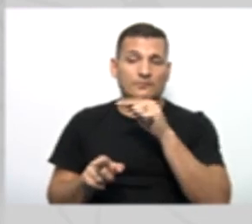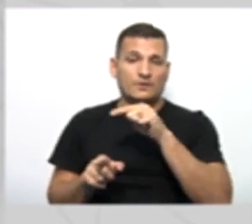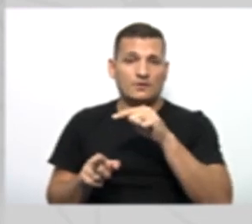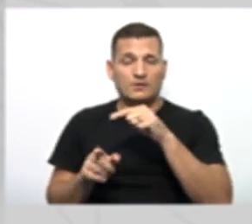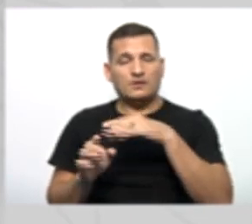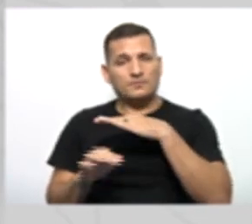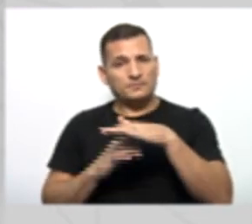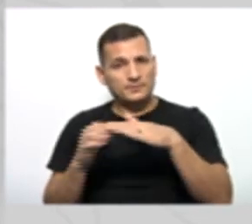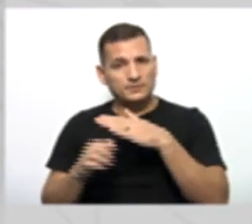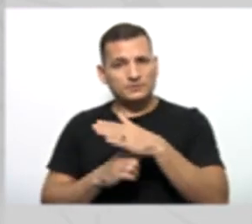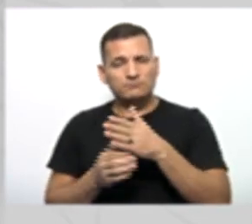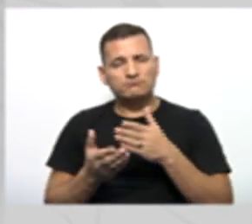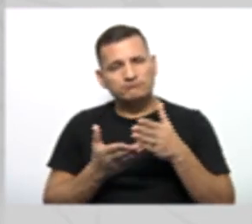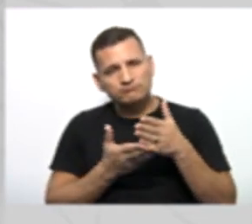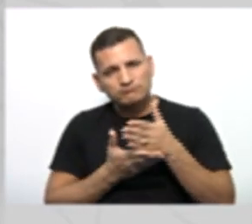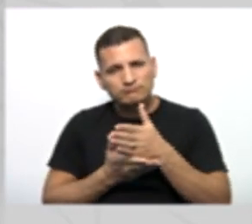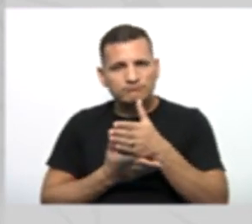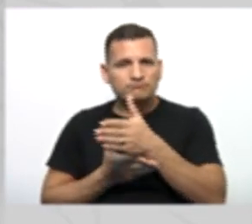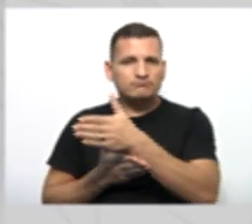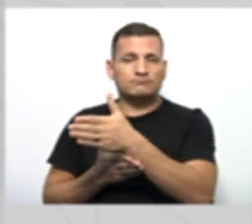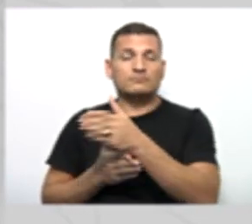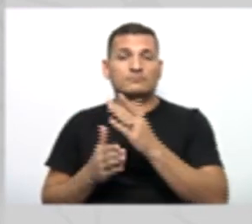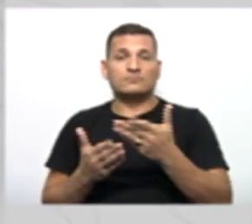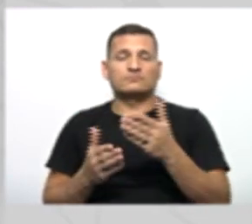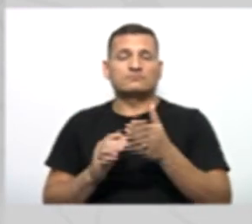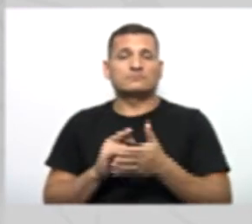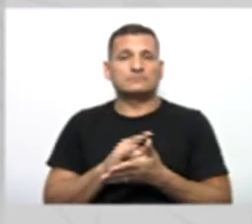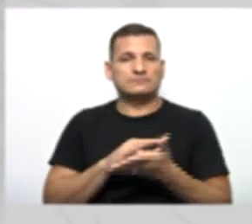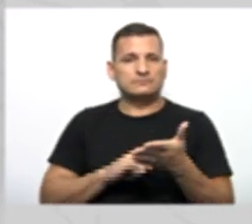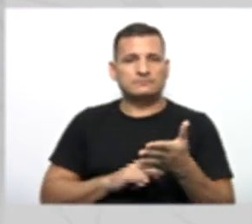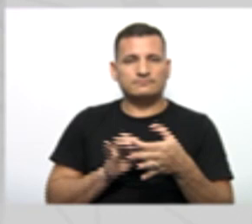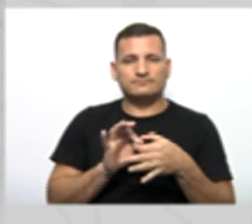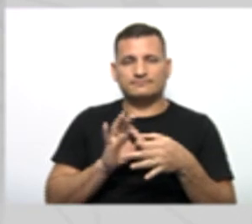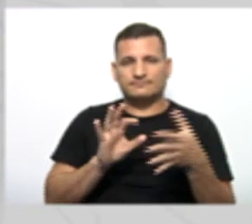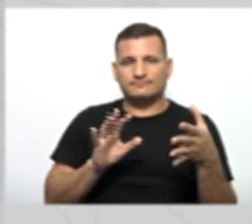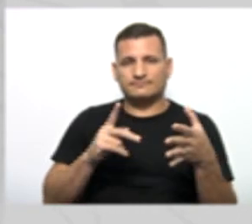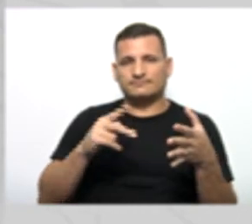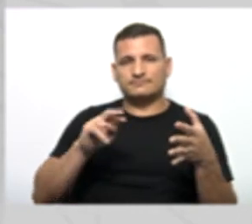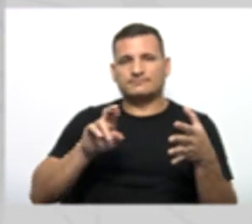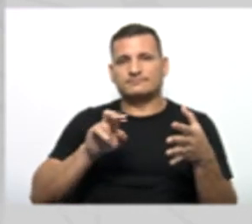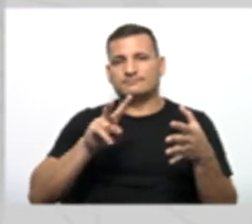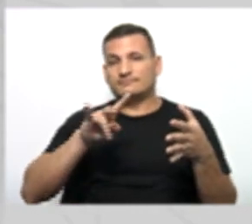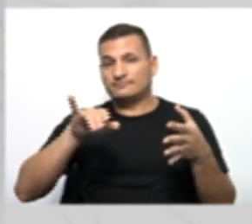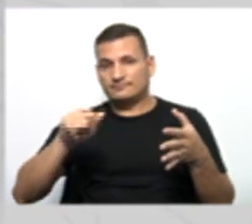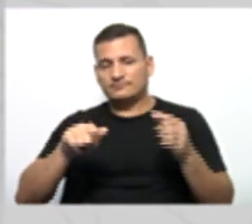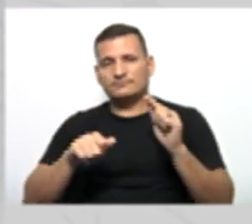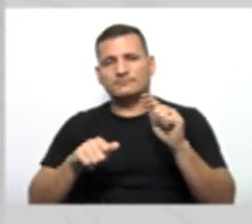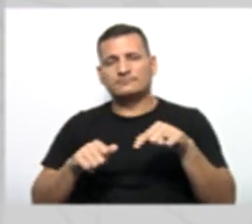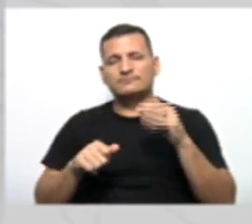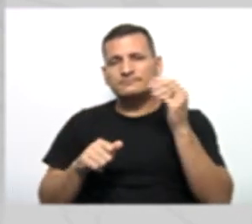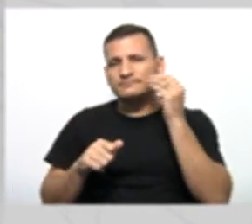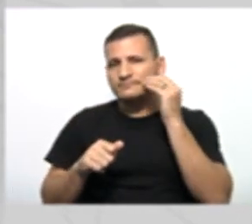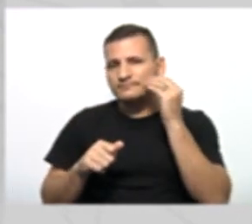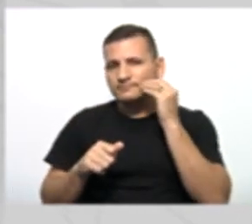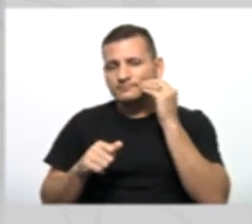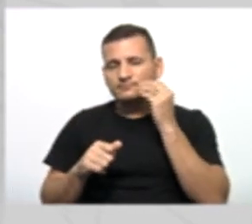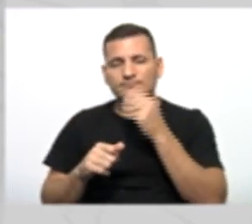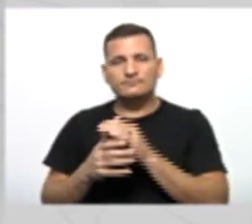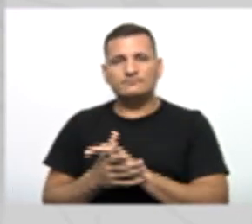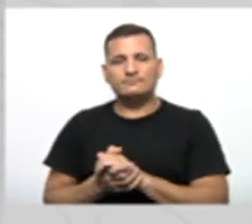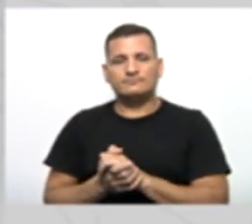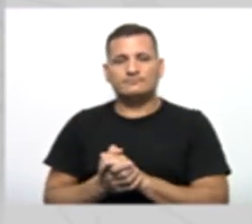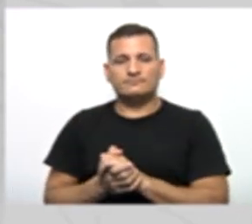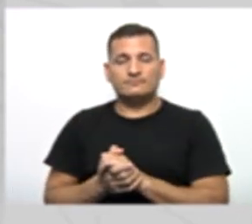de implementação. Ou seja, a licença prévia, ela verifica, nos estudos para a licença prévia,